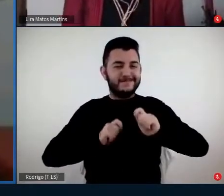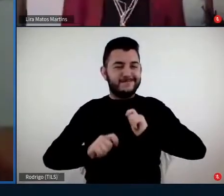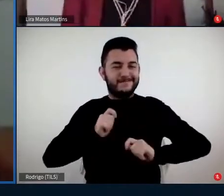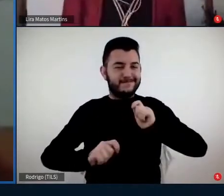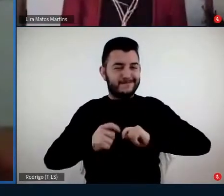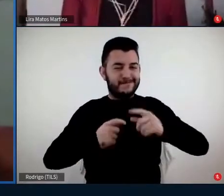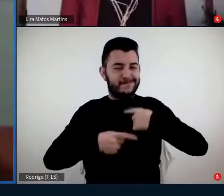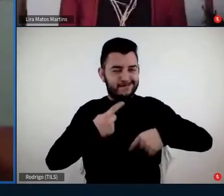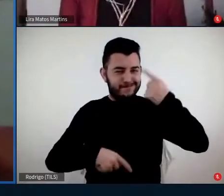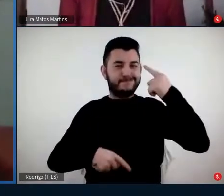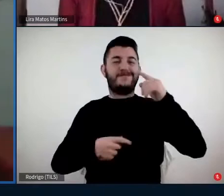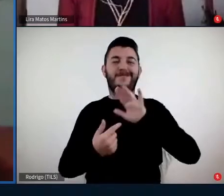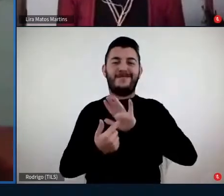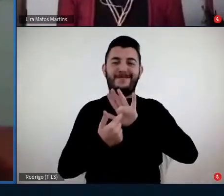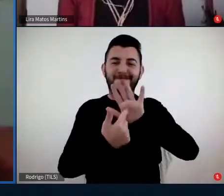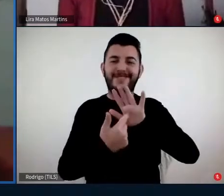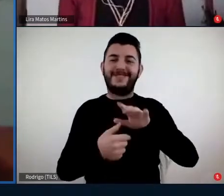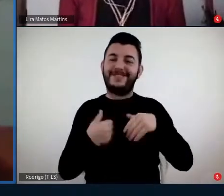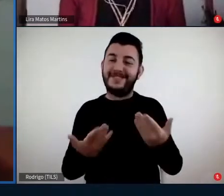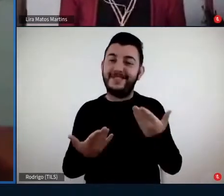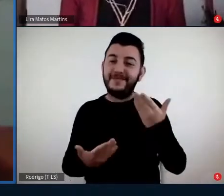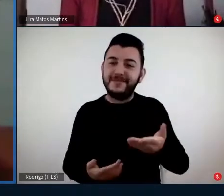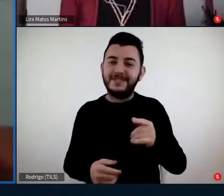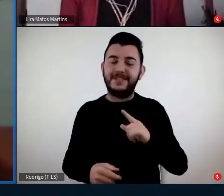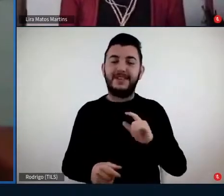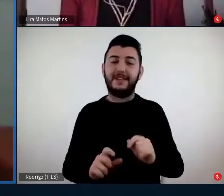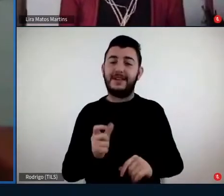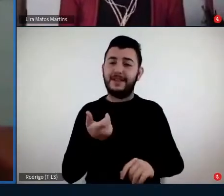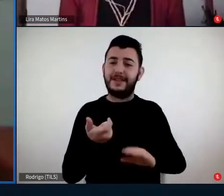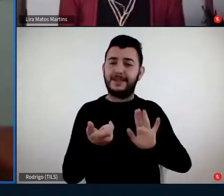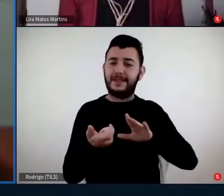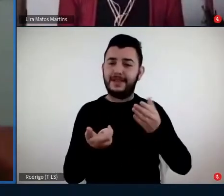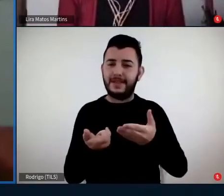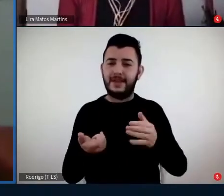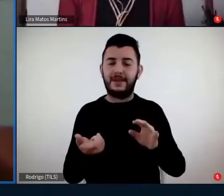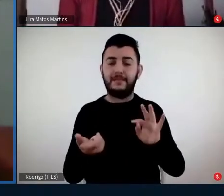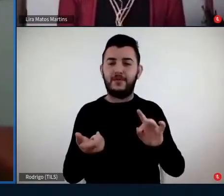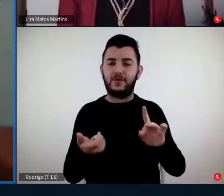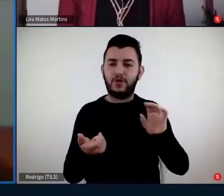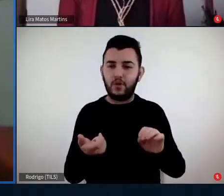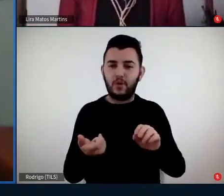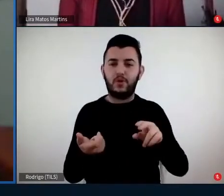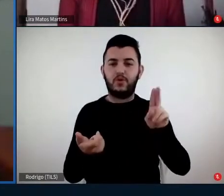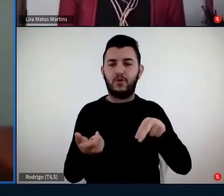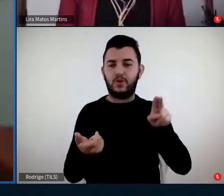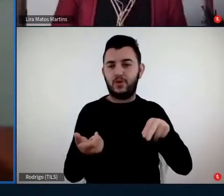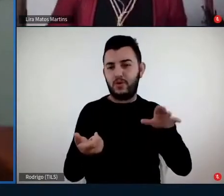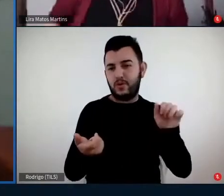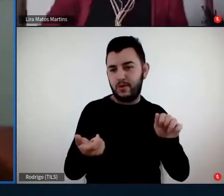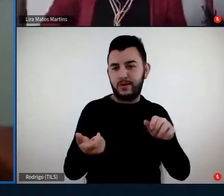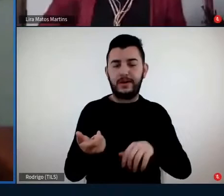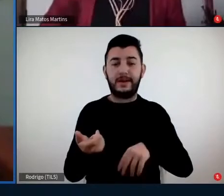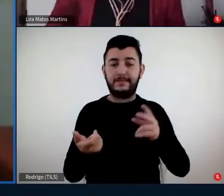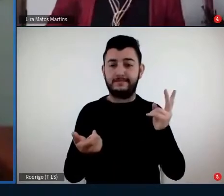reflexão e você acaba, às vezes, usando alguns termos como todo, nunca, sempre,